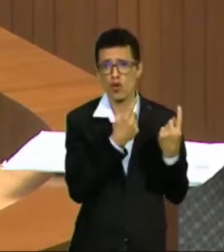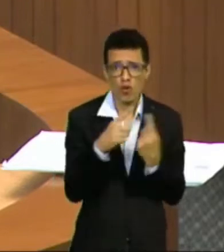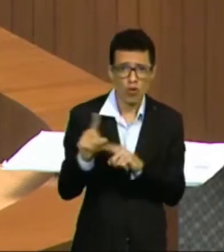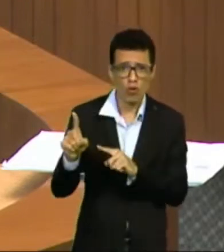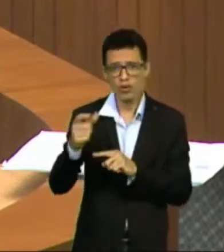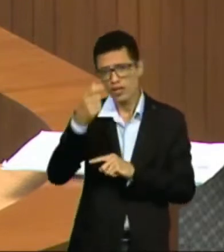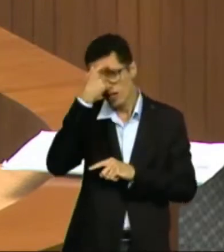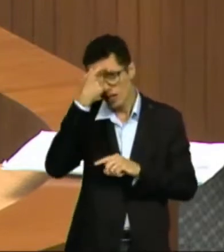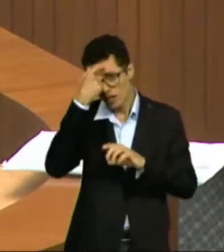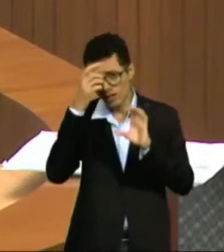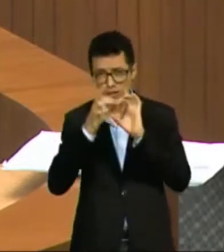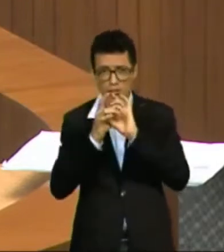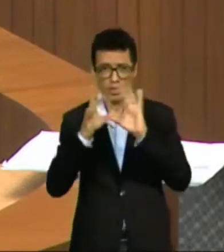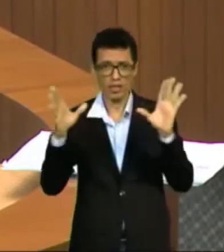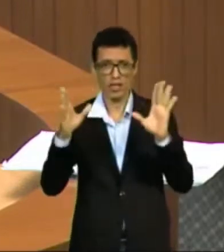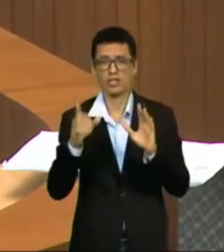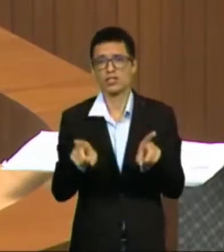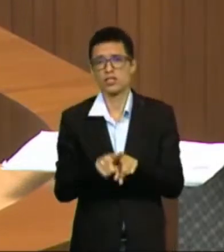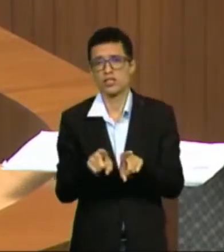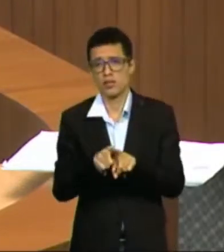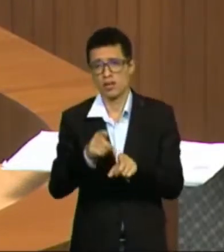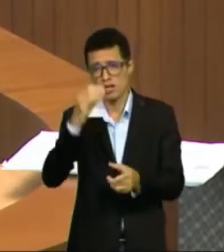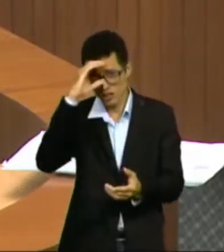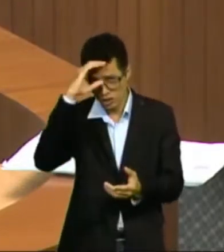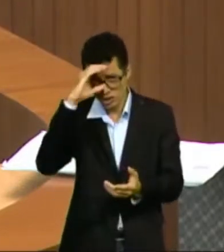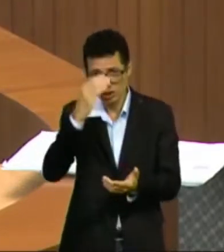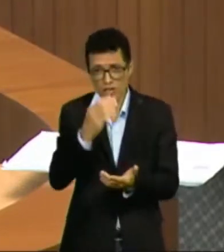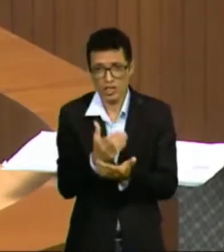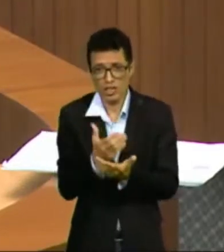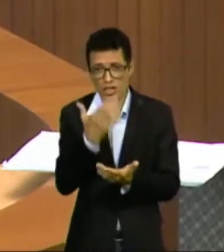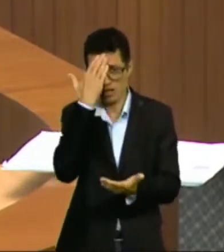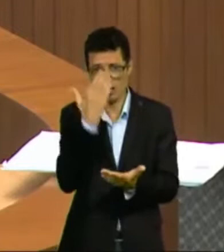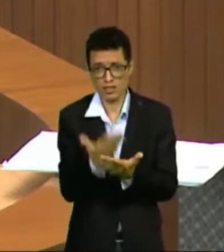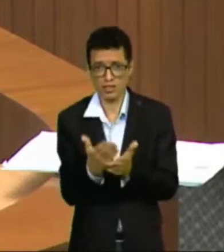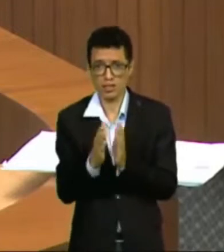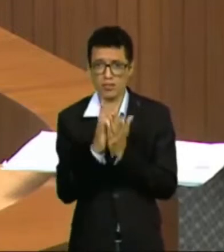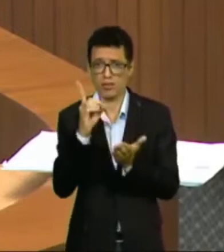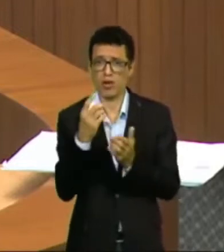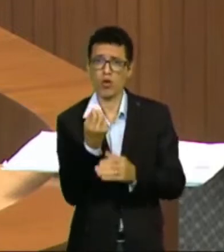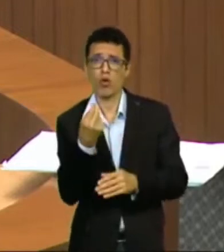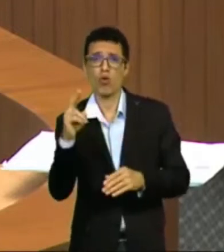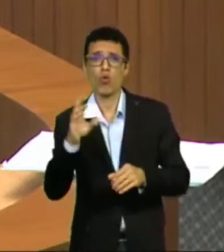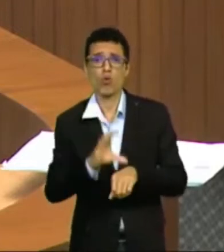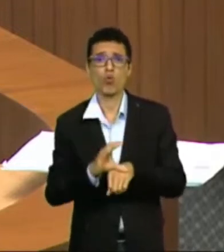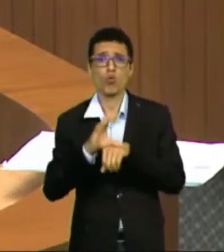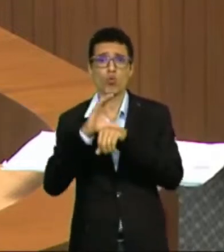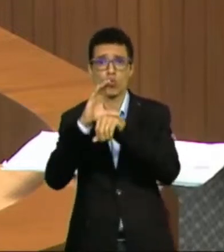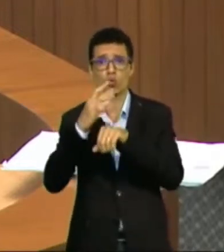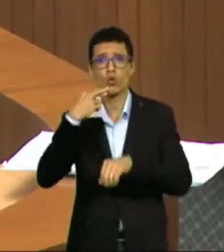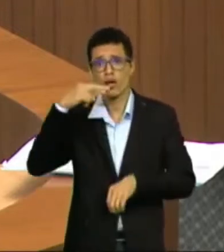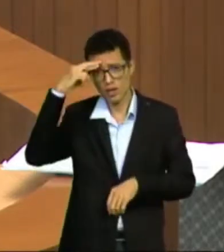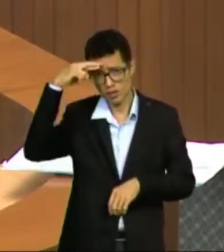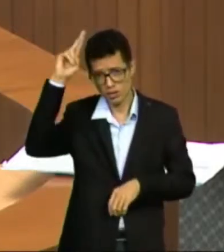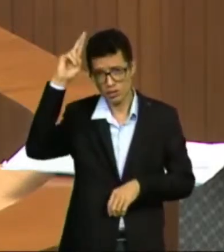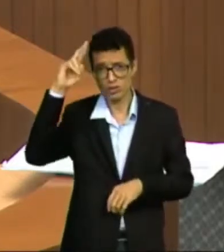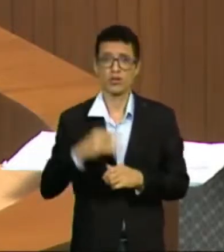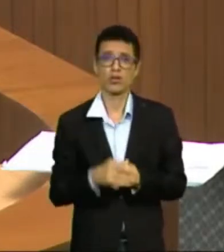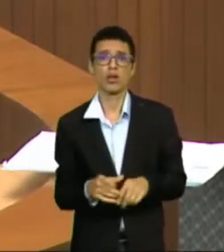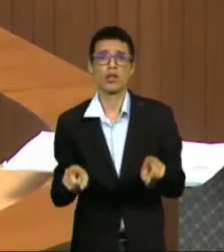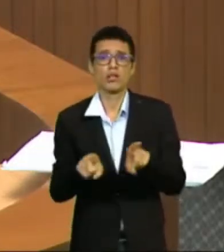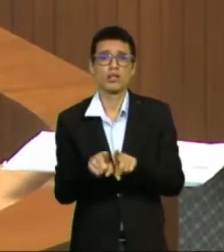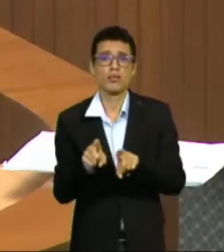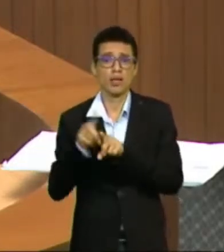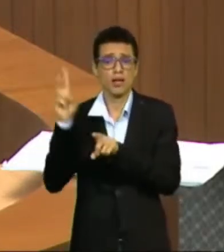livre exercício de qualquer culto religioso e garantindo a proteção às